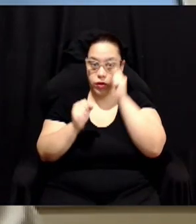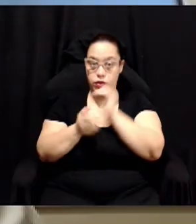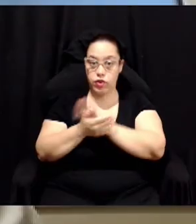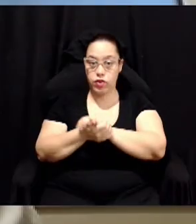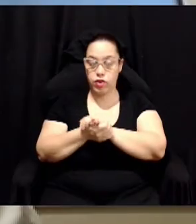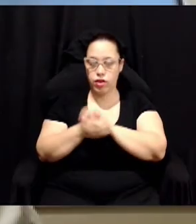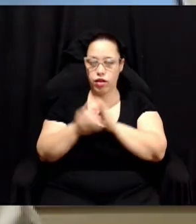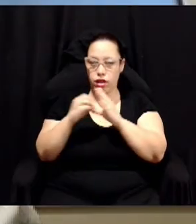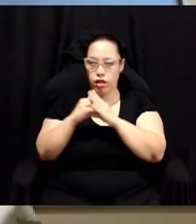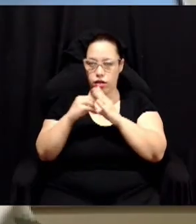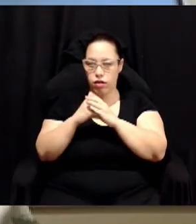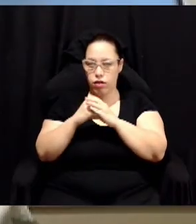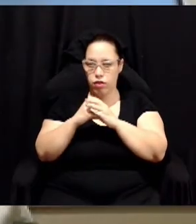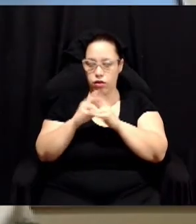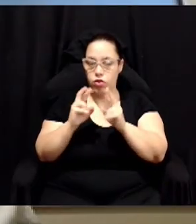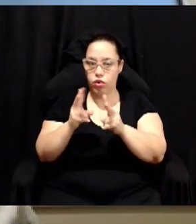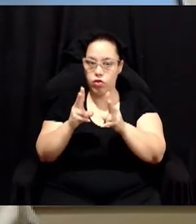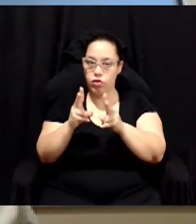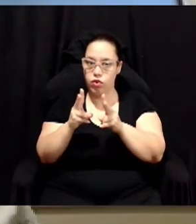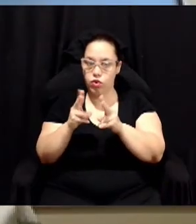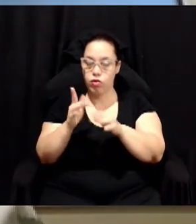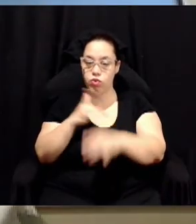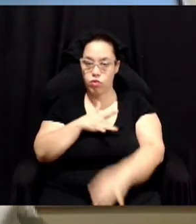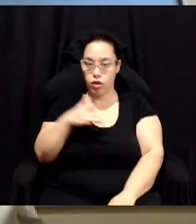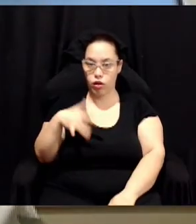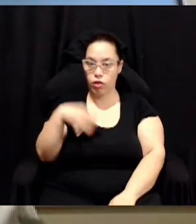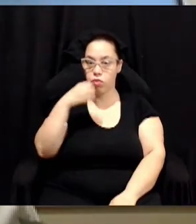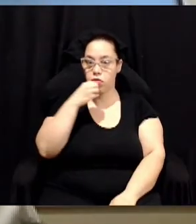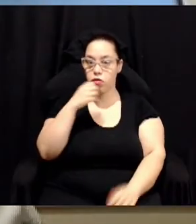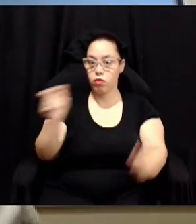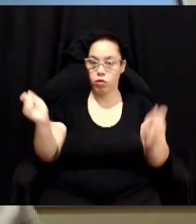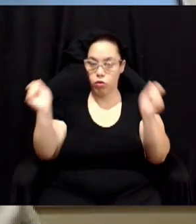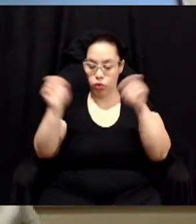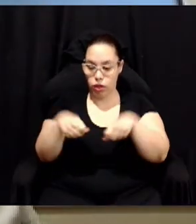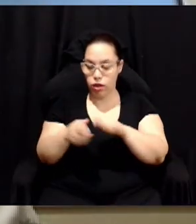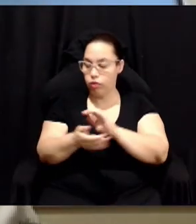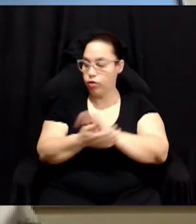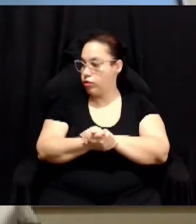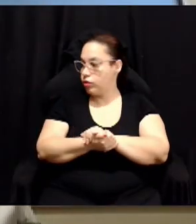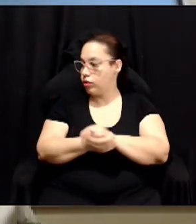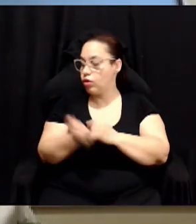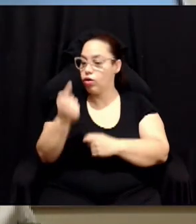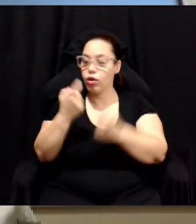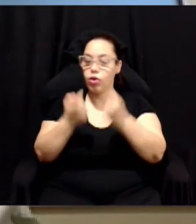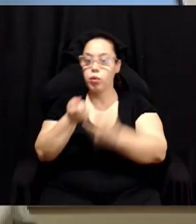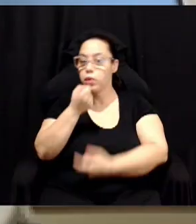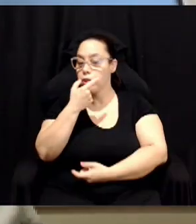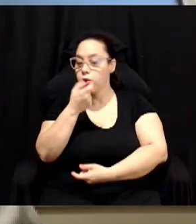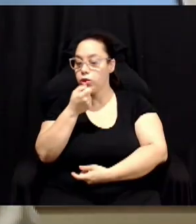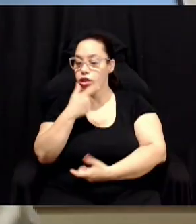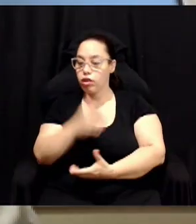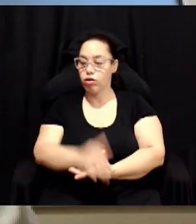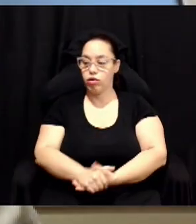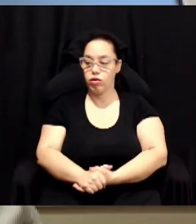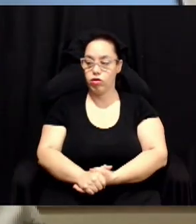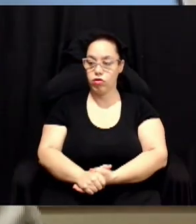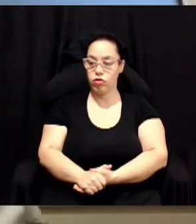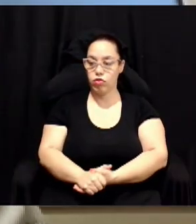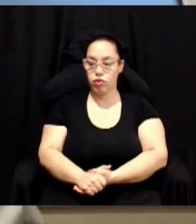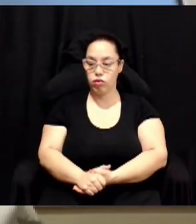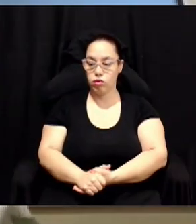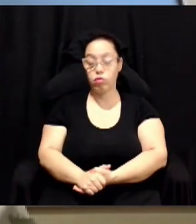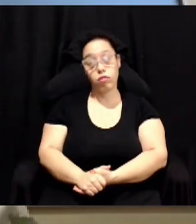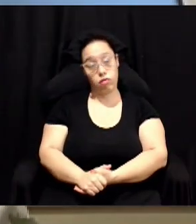células e manter o mais saudáveis possível. Então, algumas medicações, elas repõem